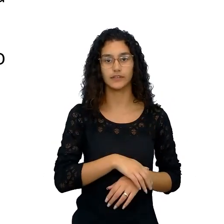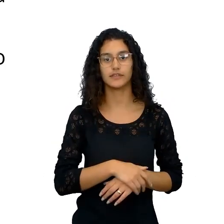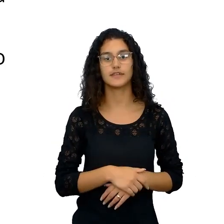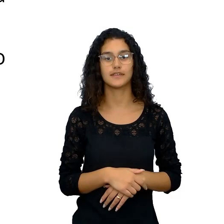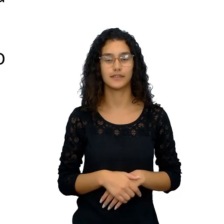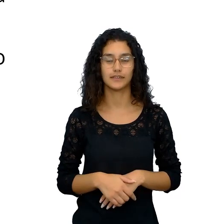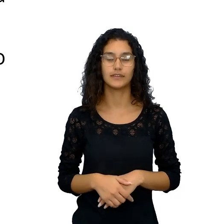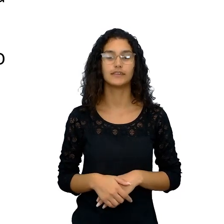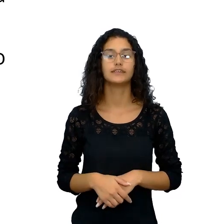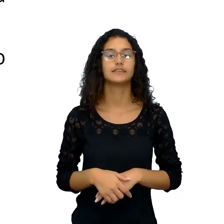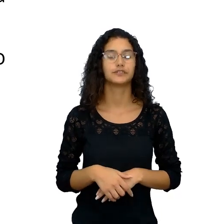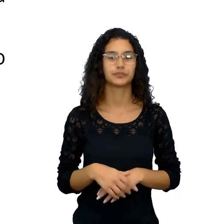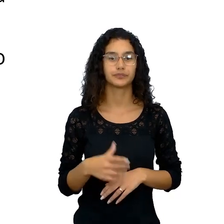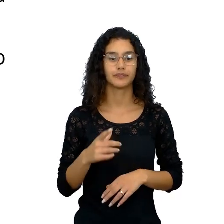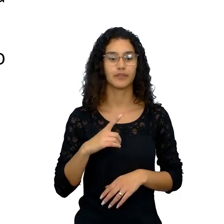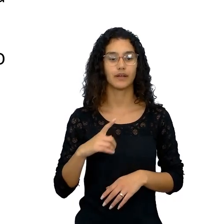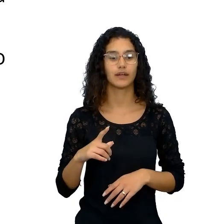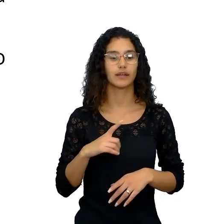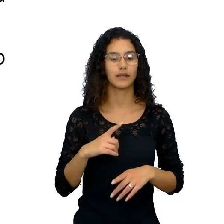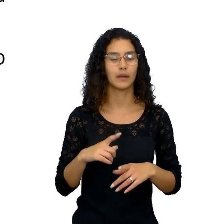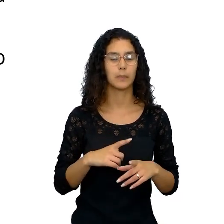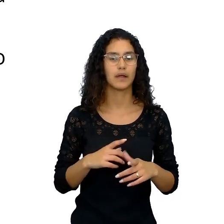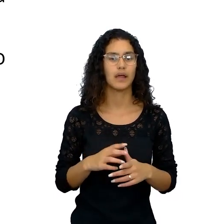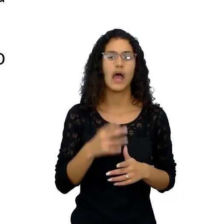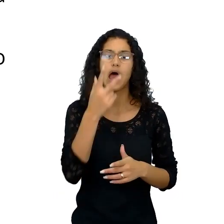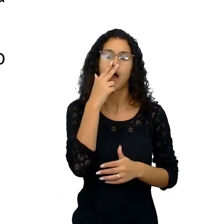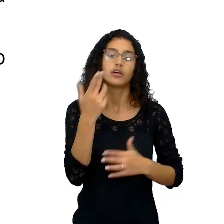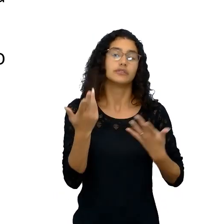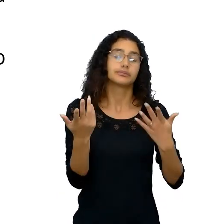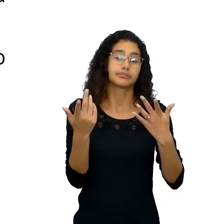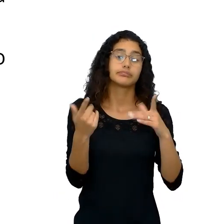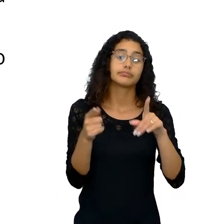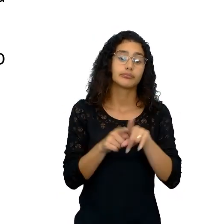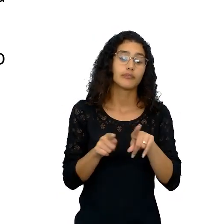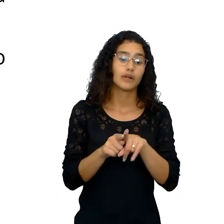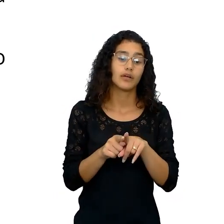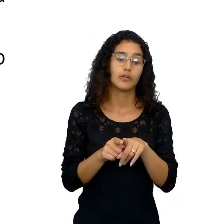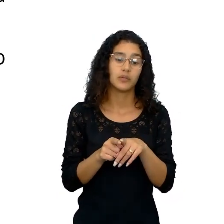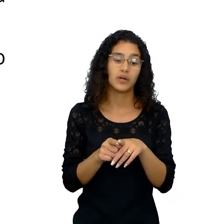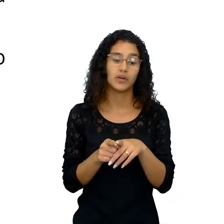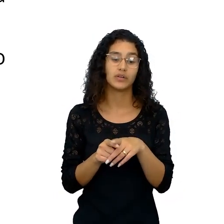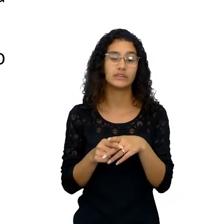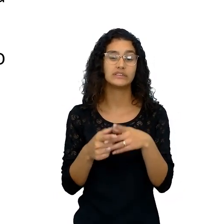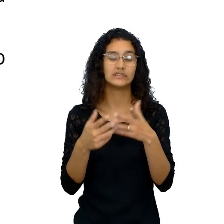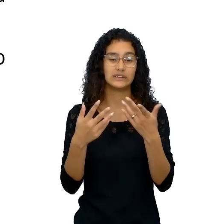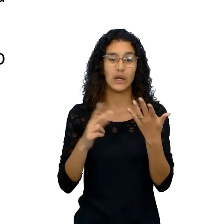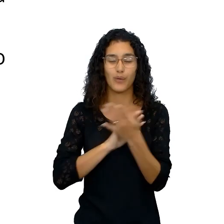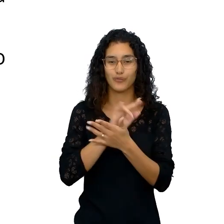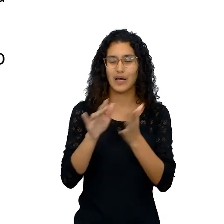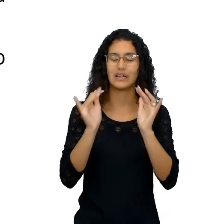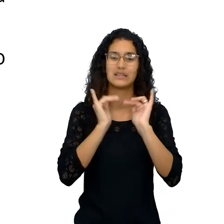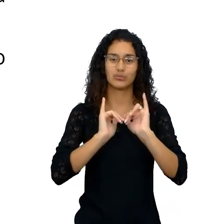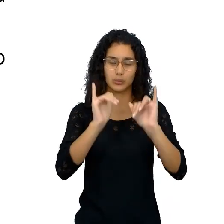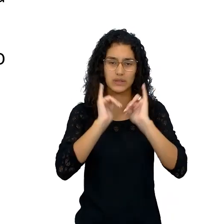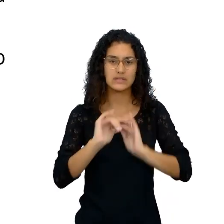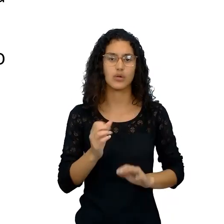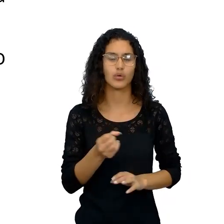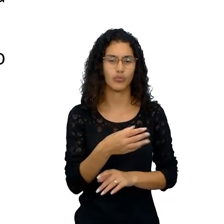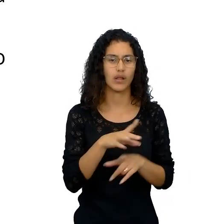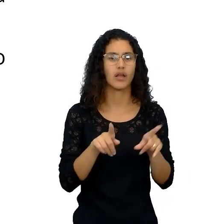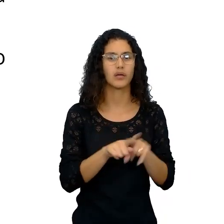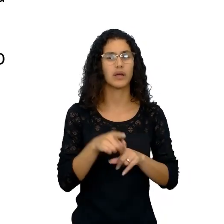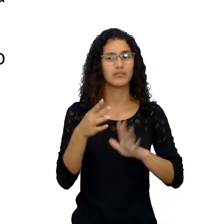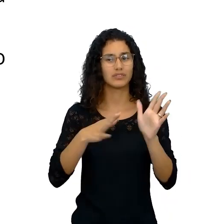foi muito gostosa, muitas informações, acho que talvez até ficou meio pesado, muitas né, novidades